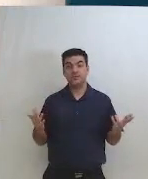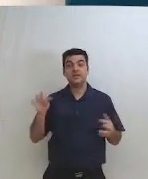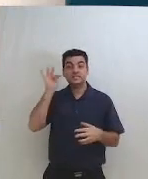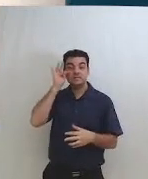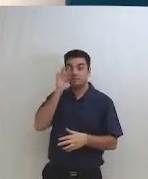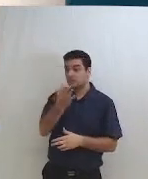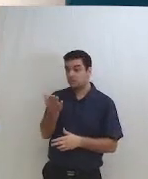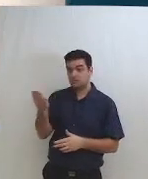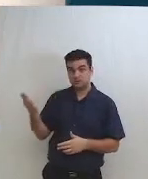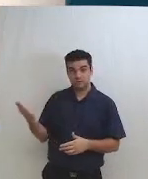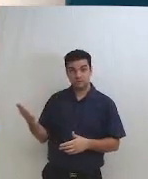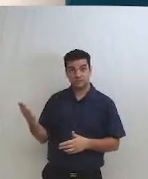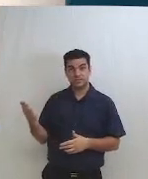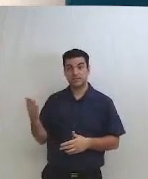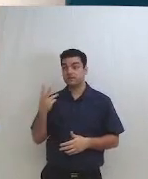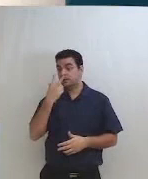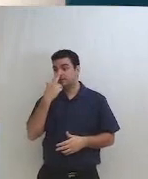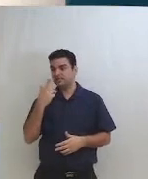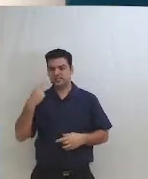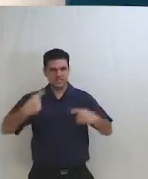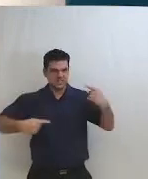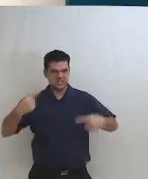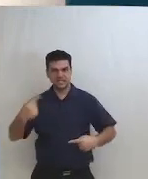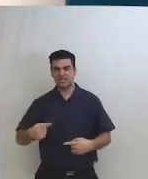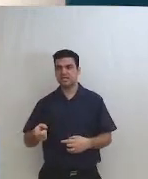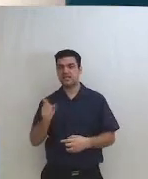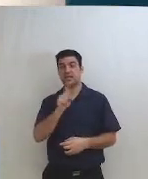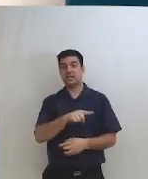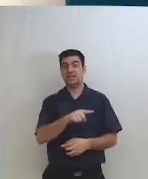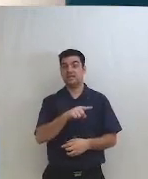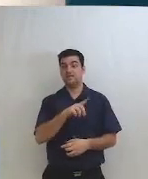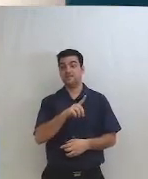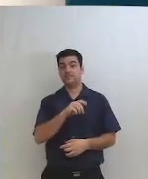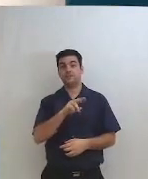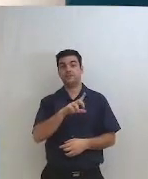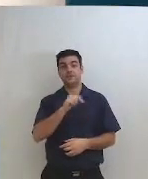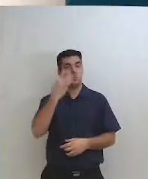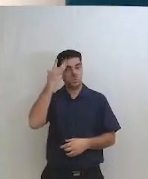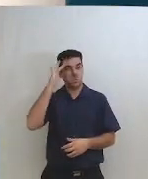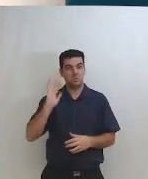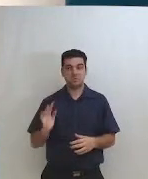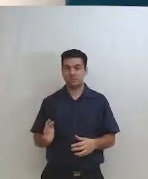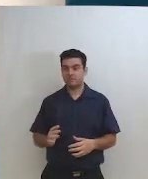feito menciona que o paciente soubesse disso.